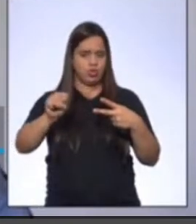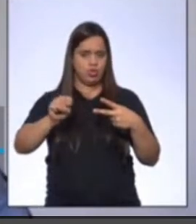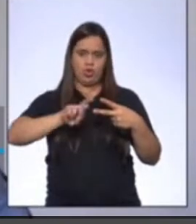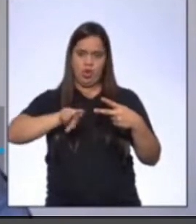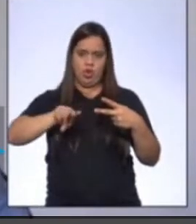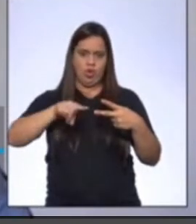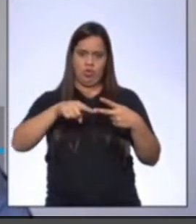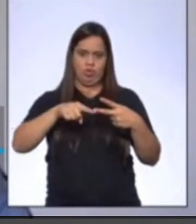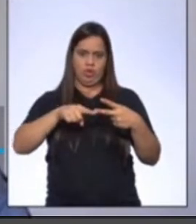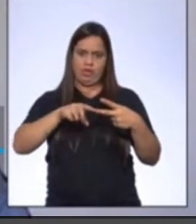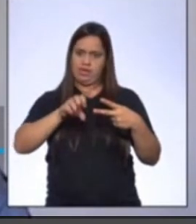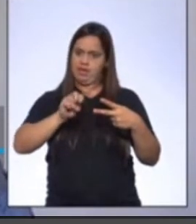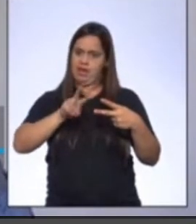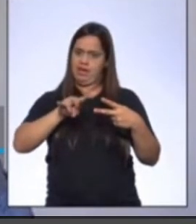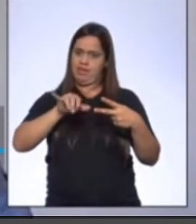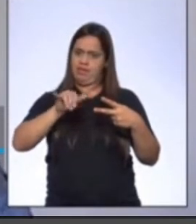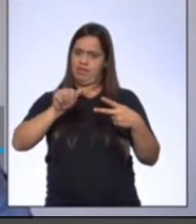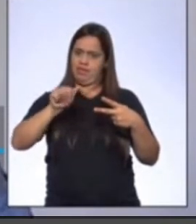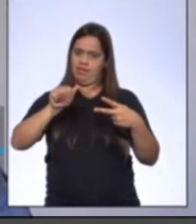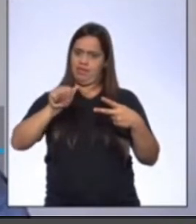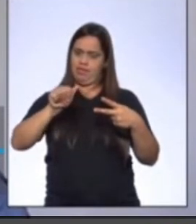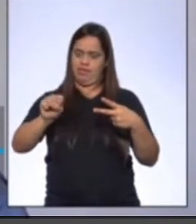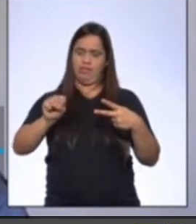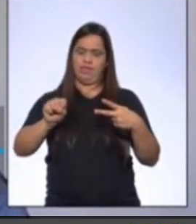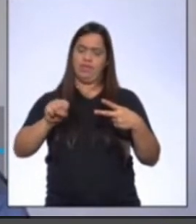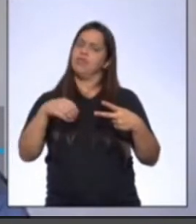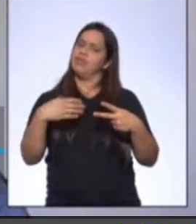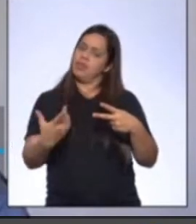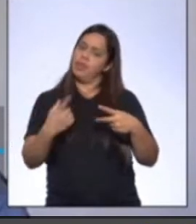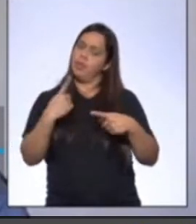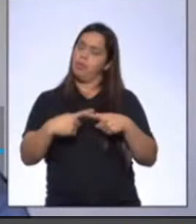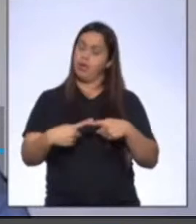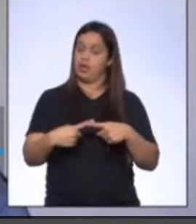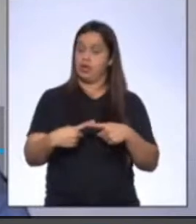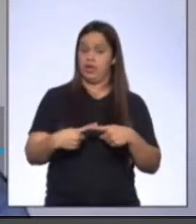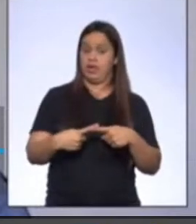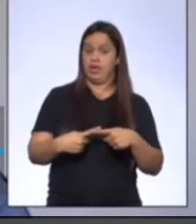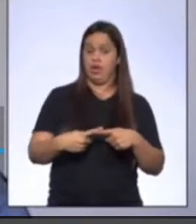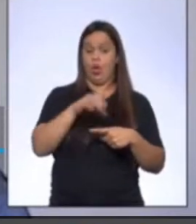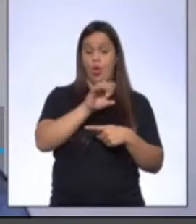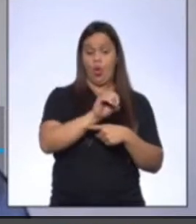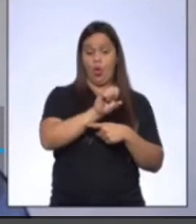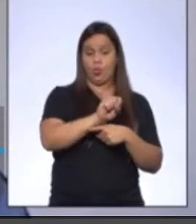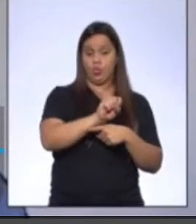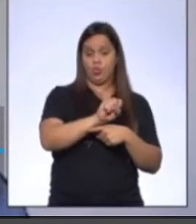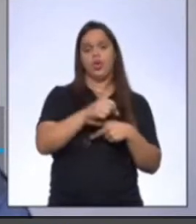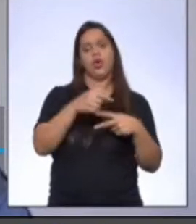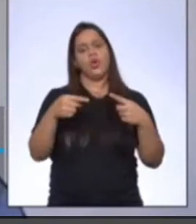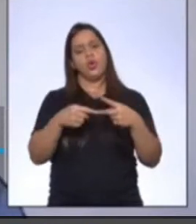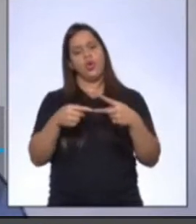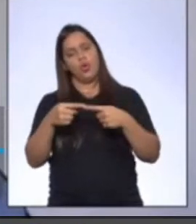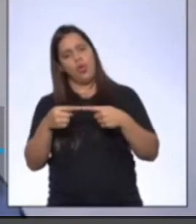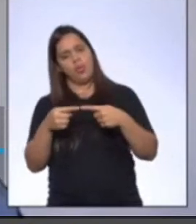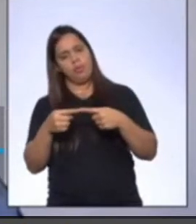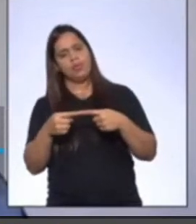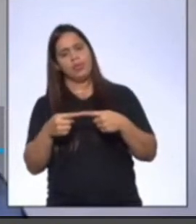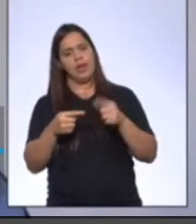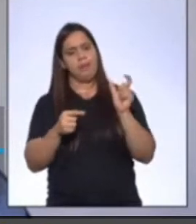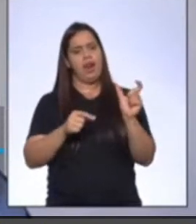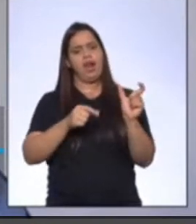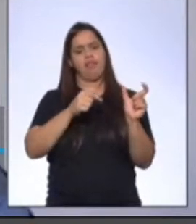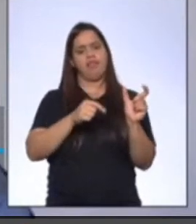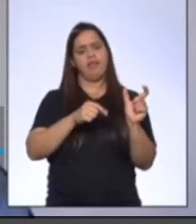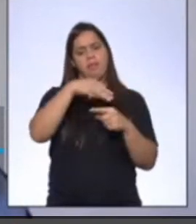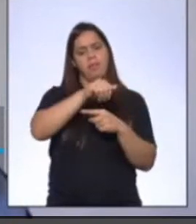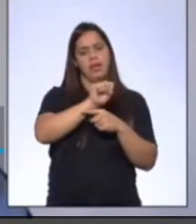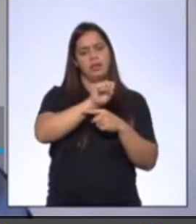ser sérvias. Ataques seria sérvios mesmo, porque a gente tem lá os ataques. Trava masculina, vai pedir um